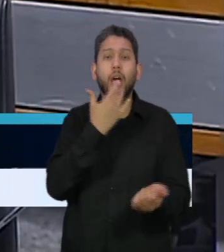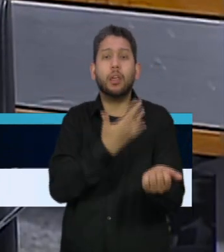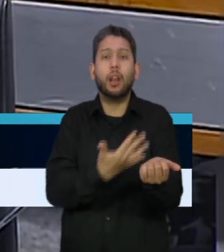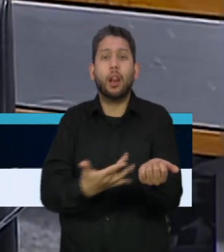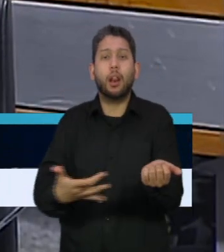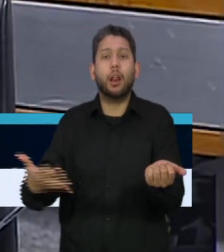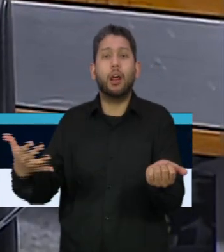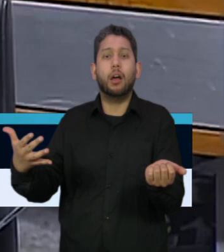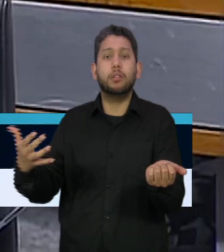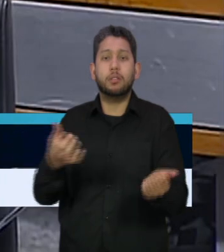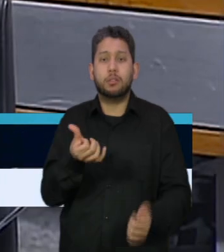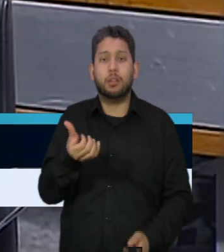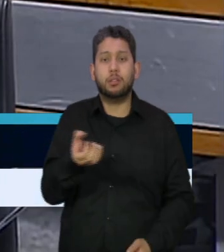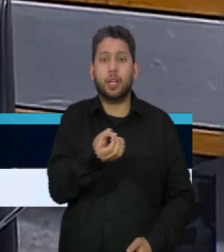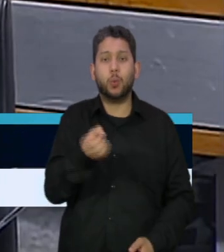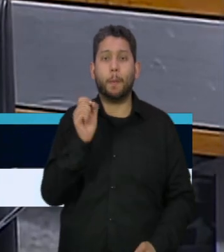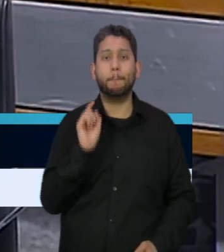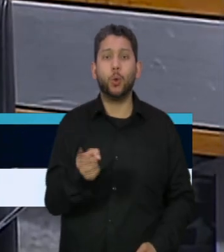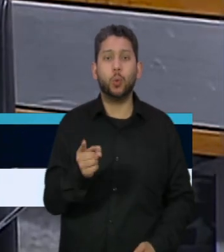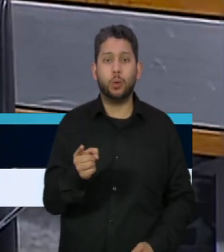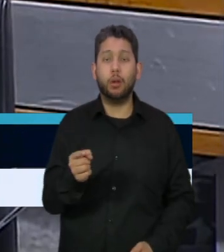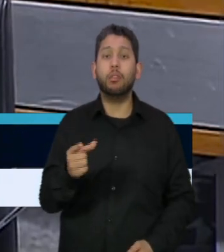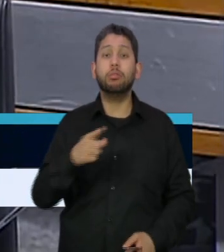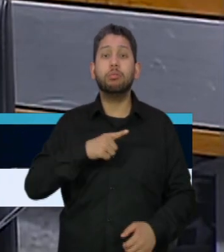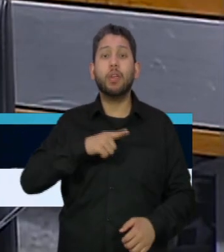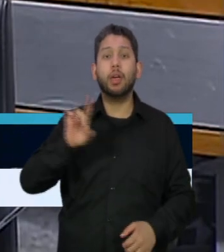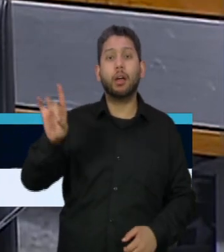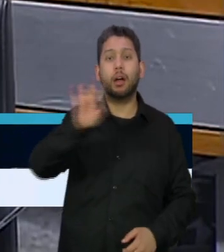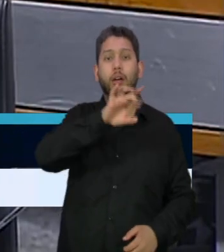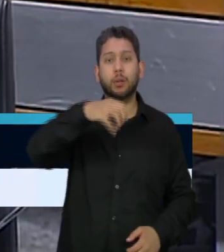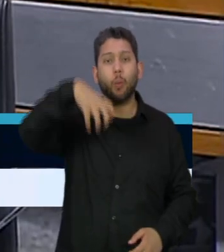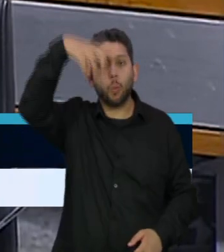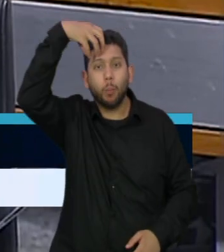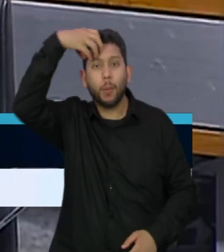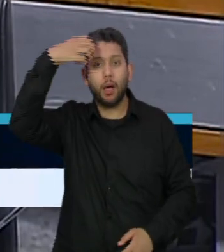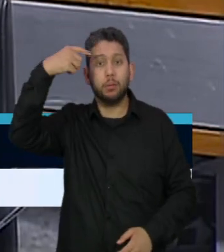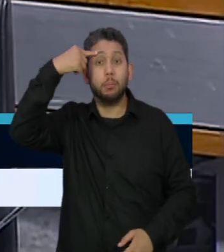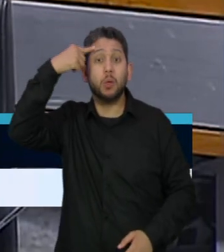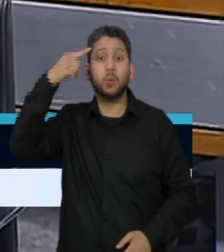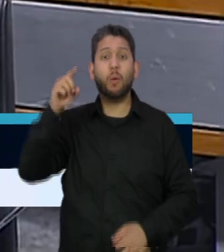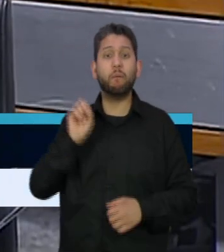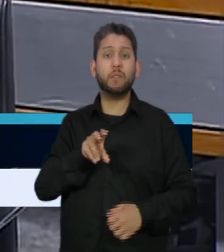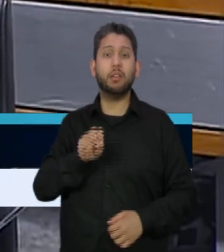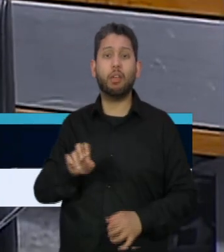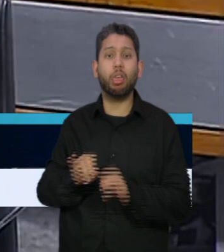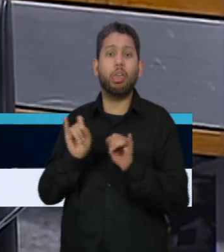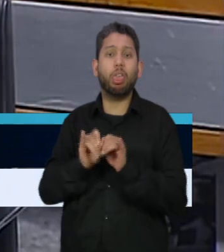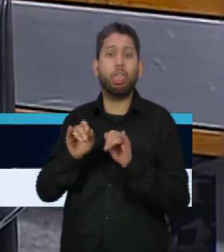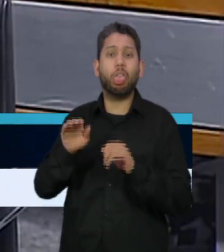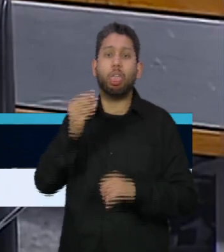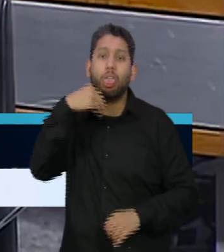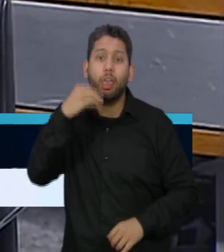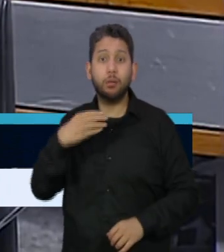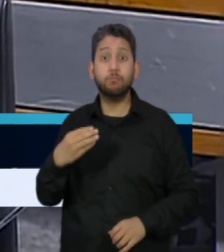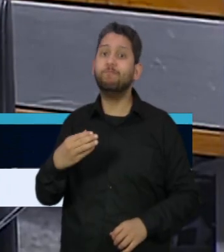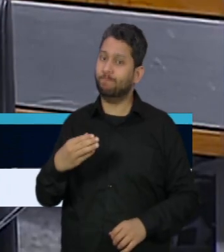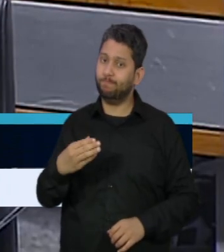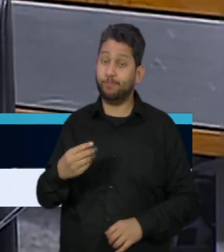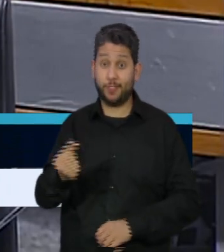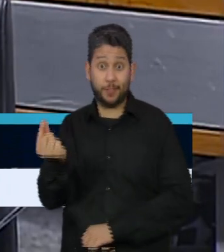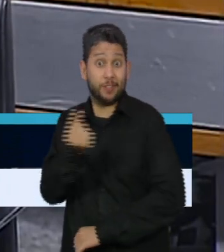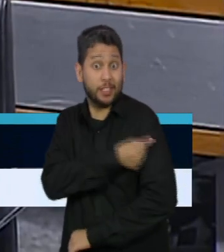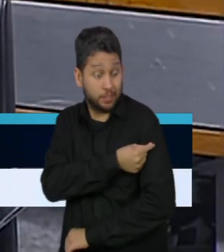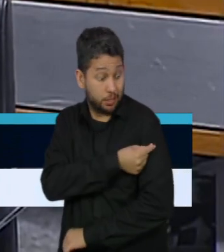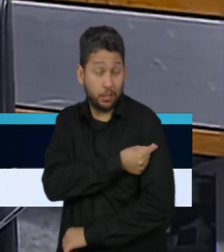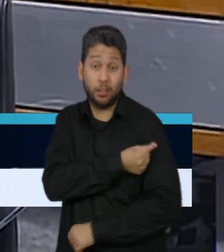mil vítimas escorre nas mãos de cada um que subestimaram esse vírus. A vacina é